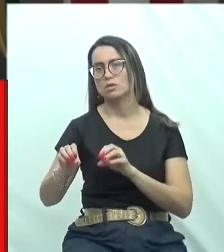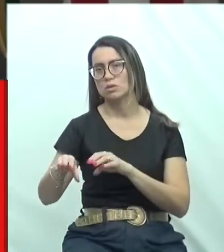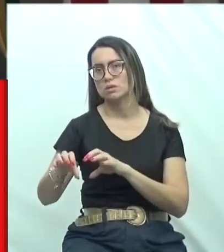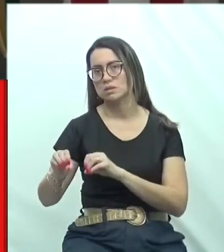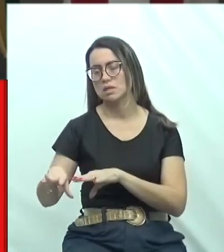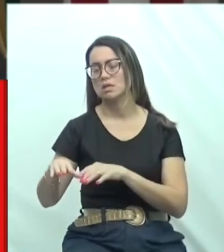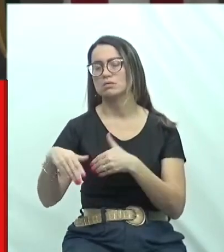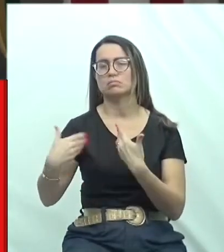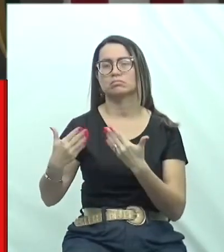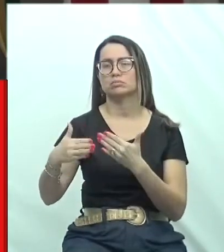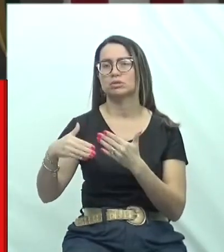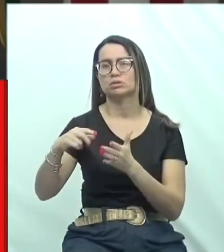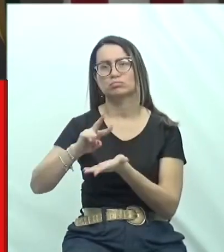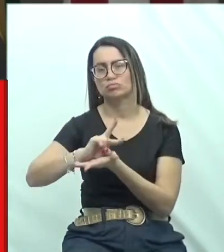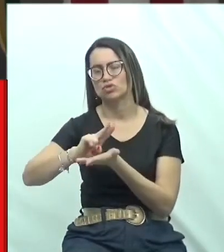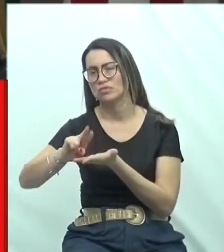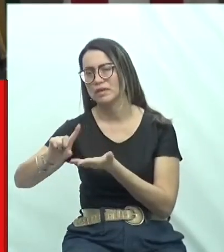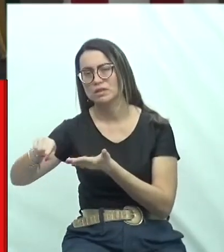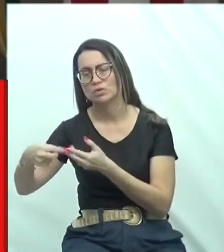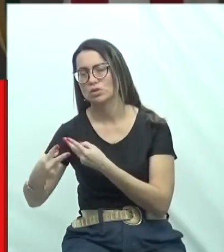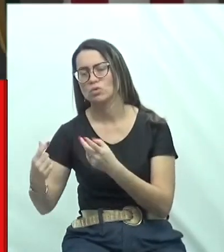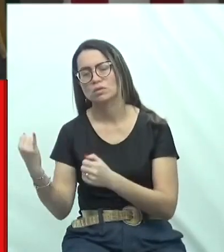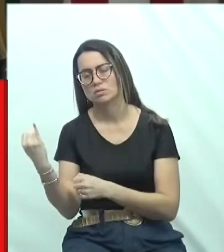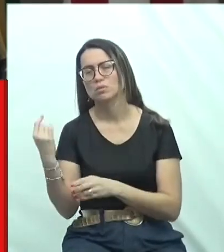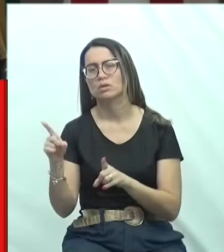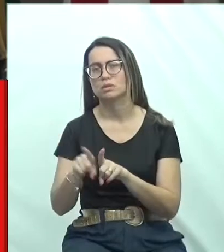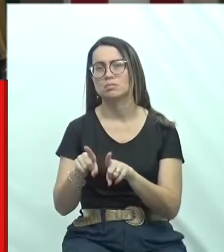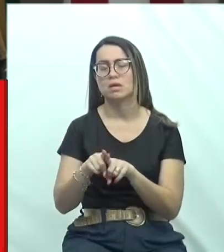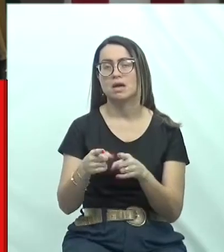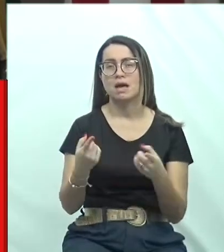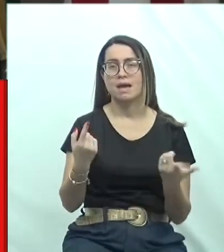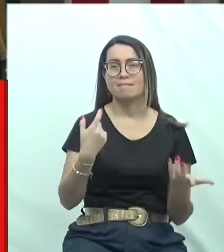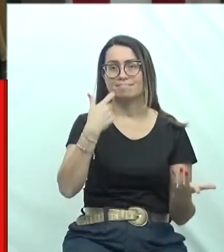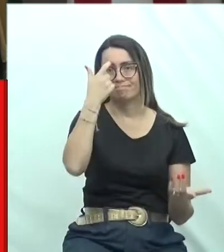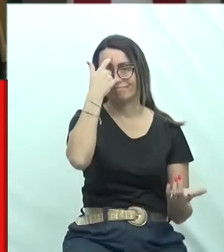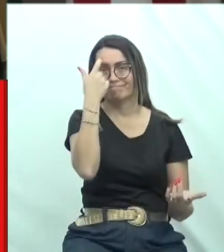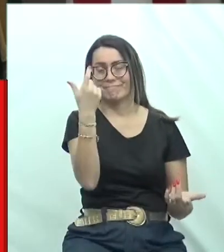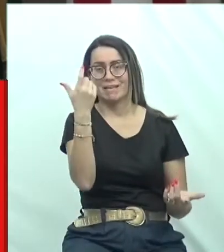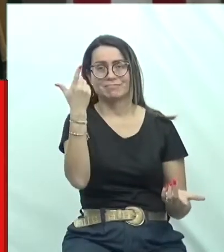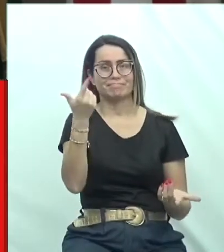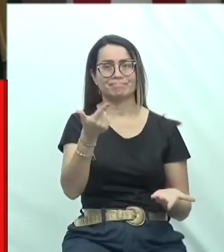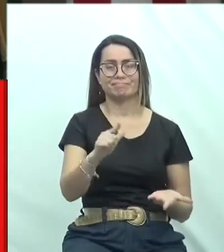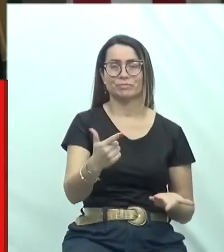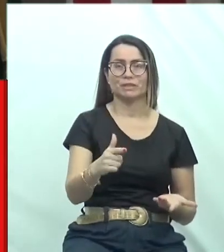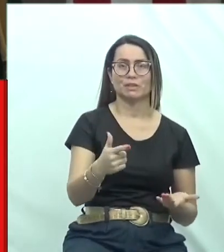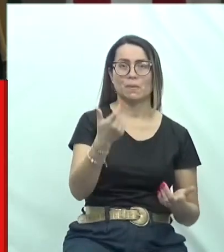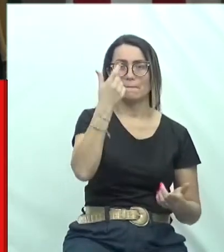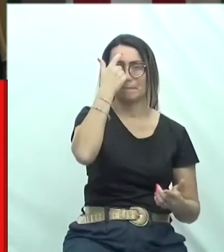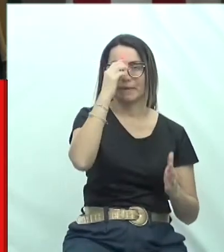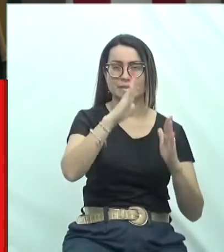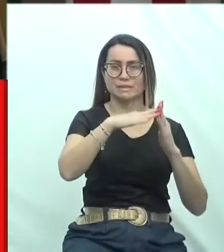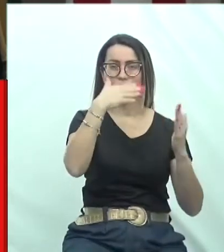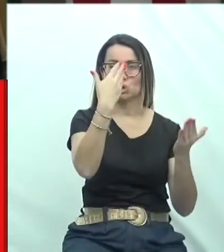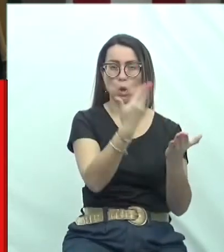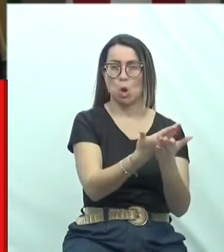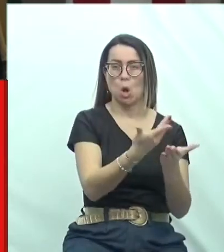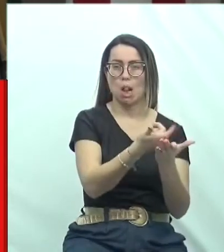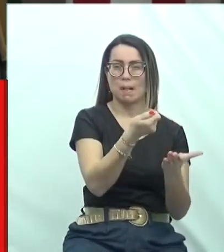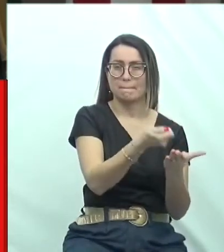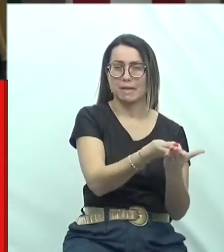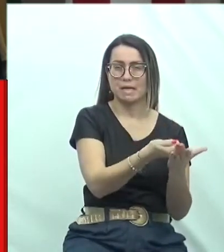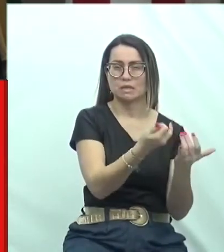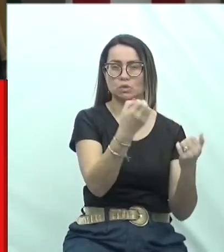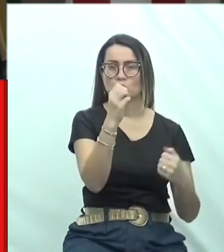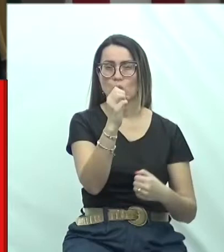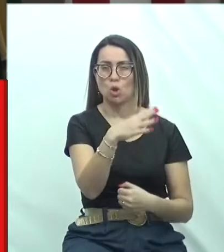ser altíssimo, né? Não tenho nem ideia aqui, mas deve ser altíssimo. Imagine só as escolas, as